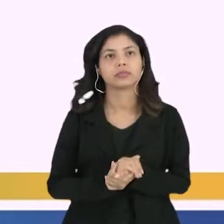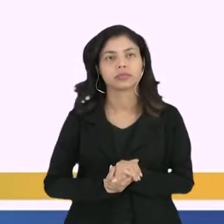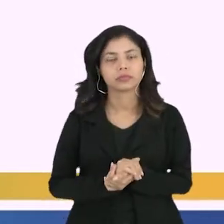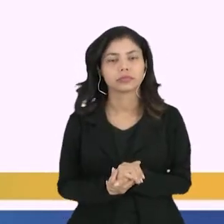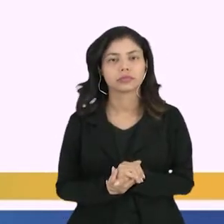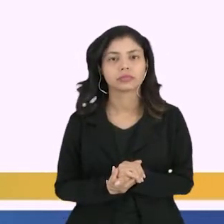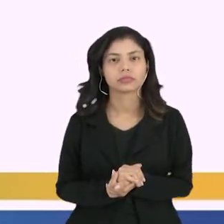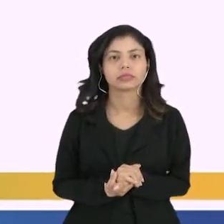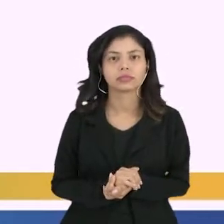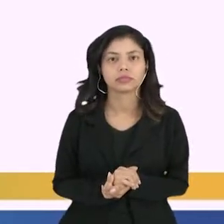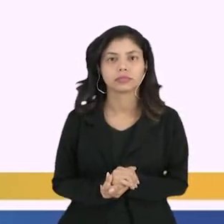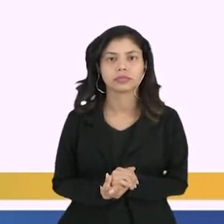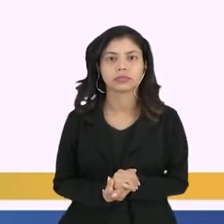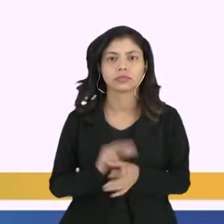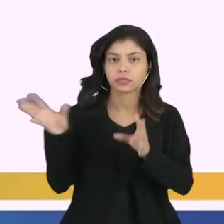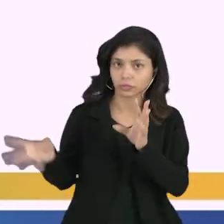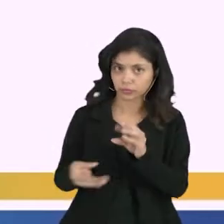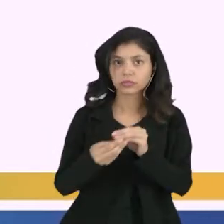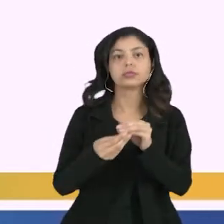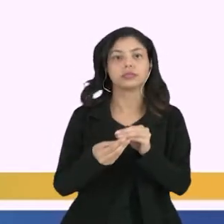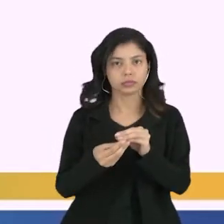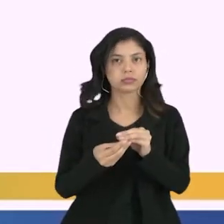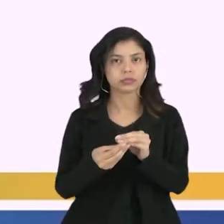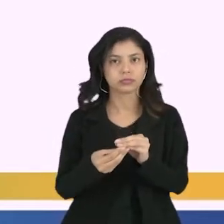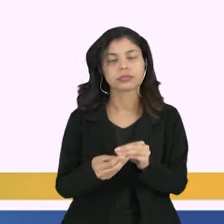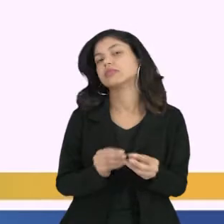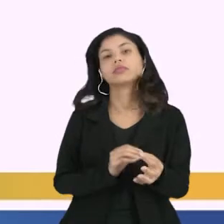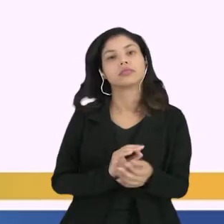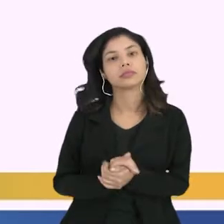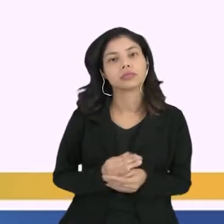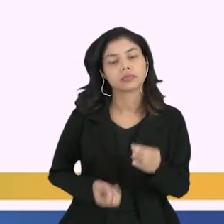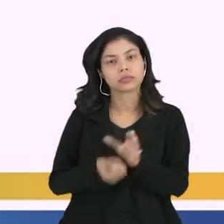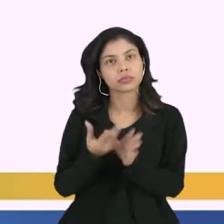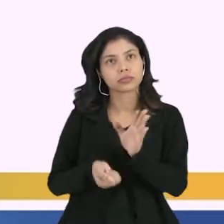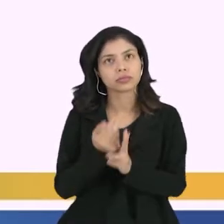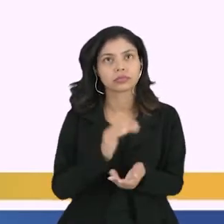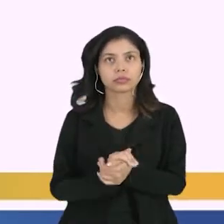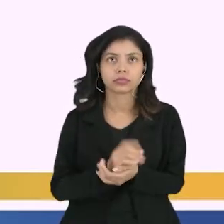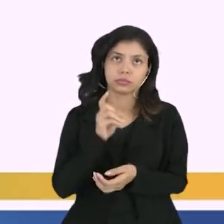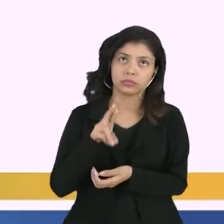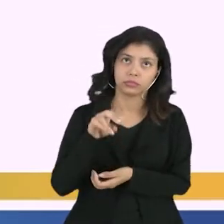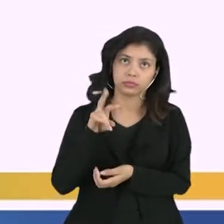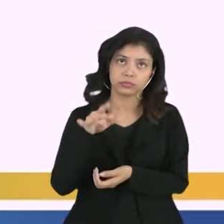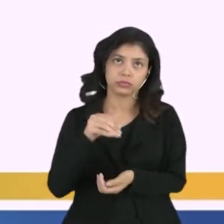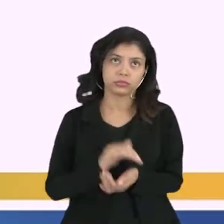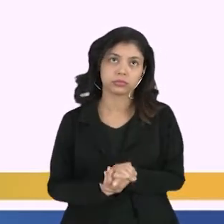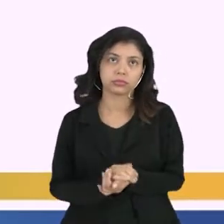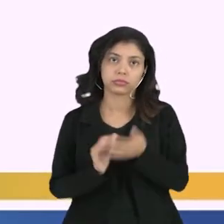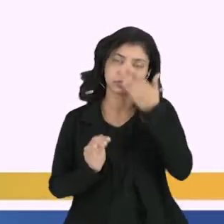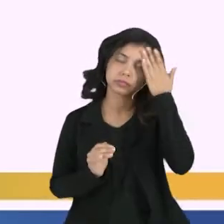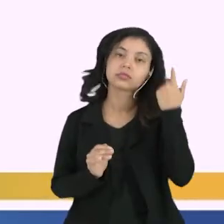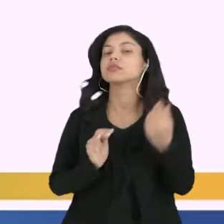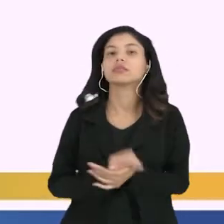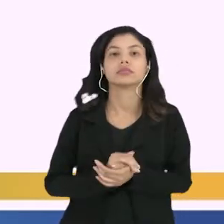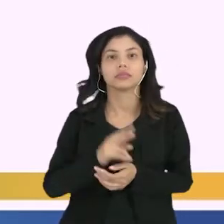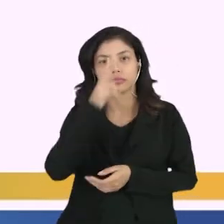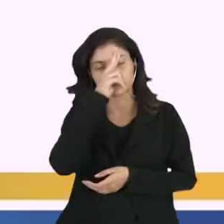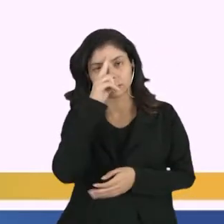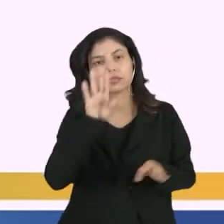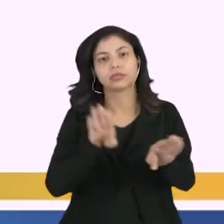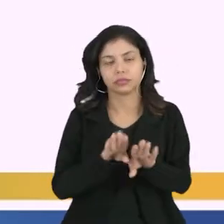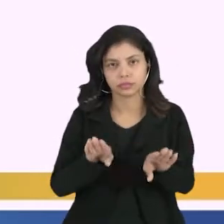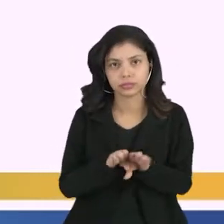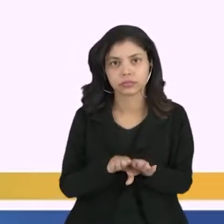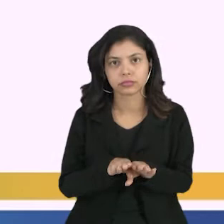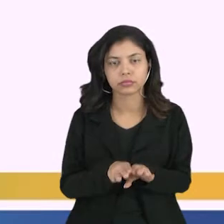de colocar, né, esses recursos. Os recursos eram aí dos donatários, tá? Vale lembrar que somente